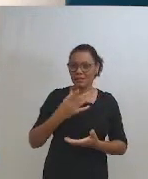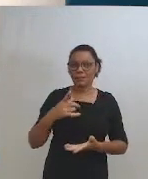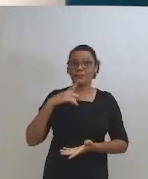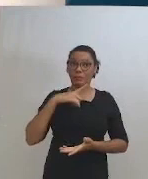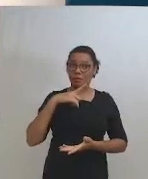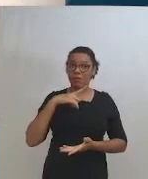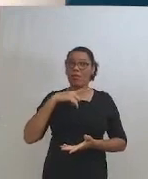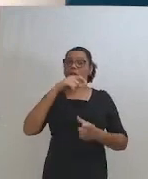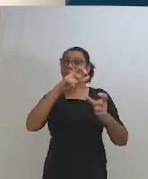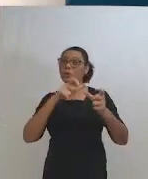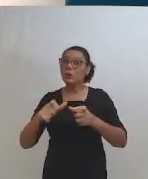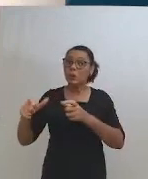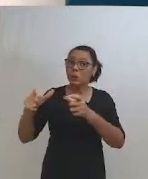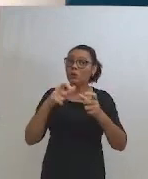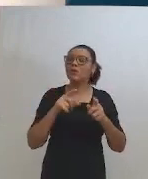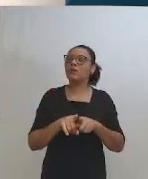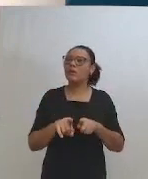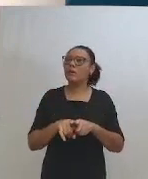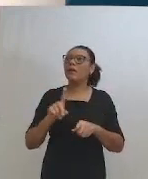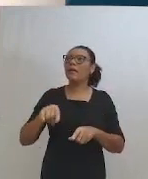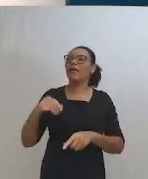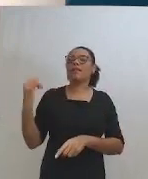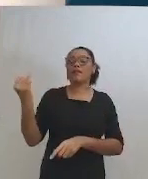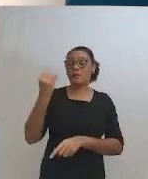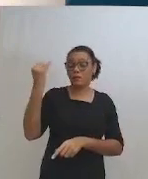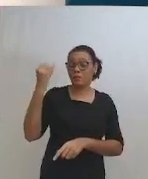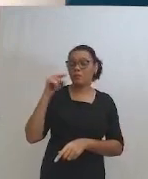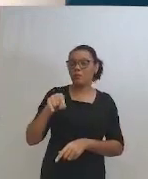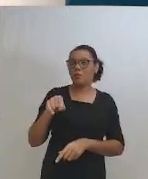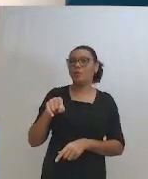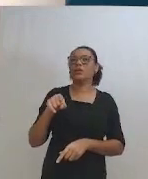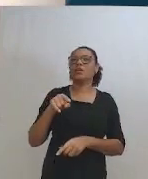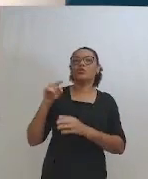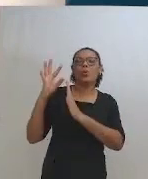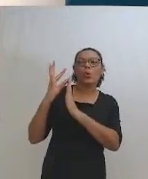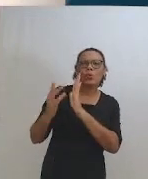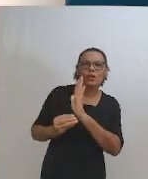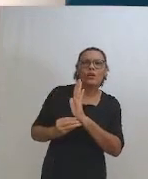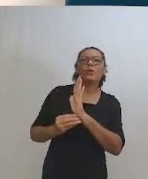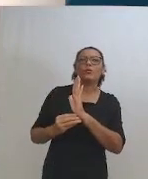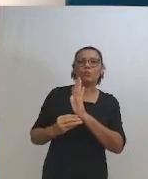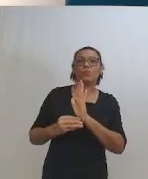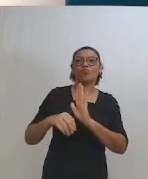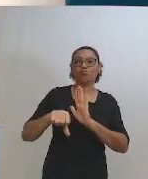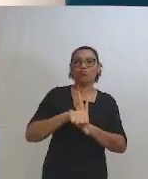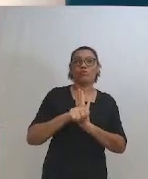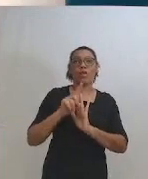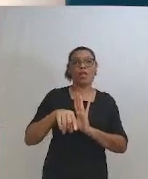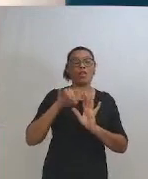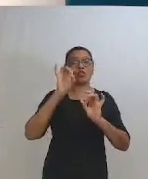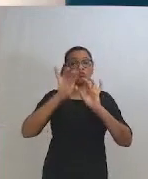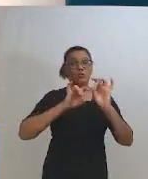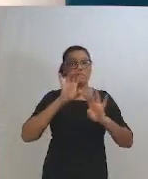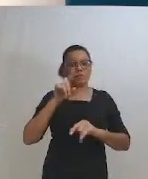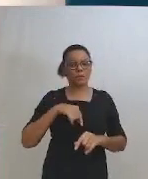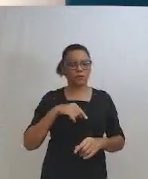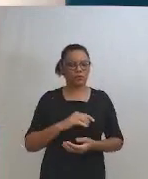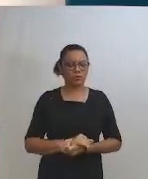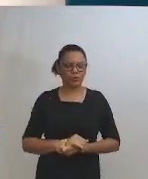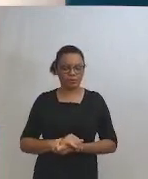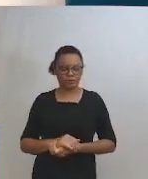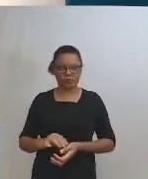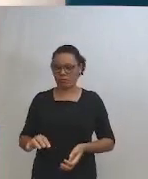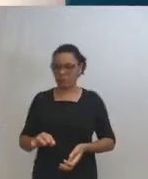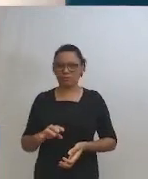lugares. Salienta-se que, até o momento dessa decisão, o conteúdo incriminatório se encontrava exclusivamente nas afirmações do mencionado informante e não